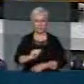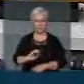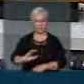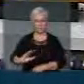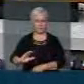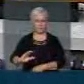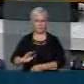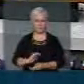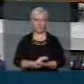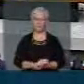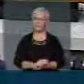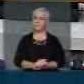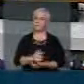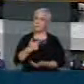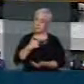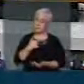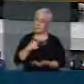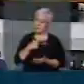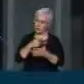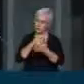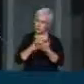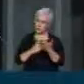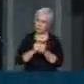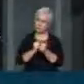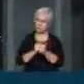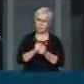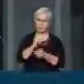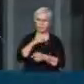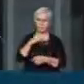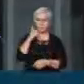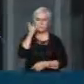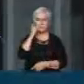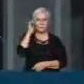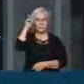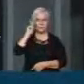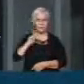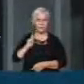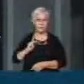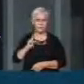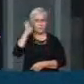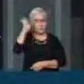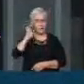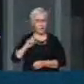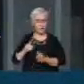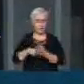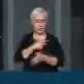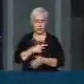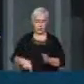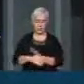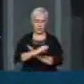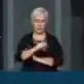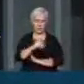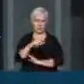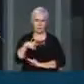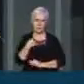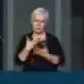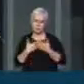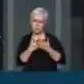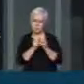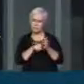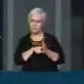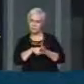adolescentes, que eu divido com a deputada Érica Cocai, que é presidenta da CPI, nós temos avaliado,